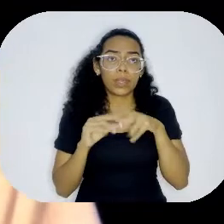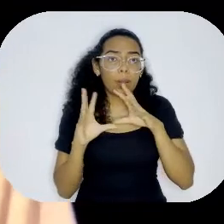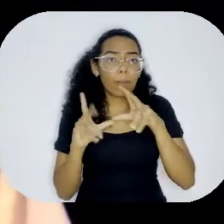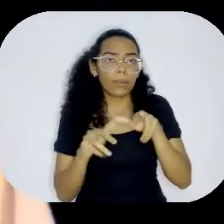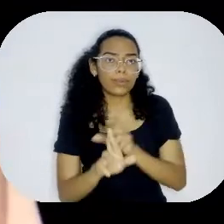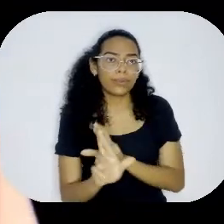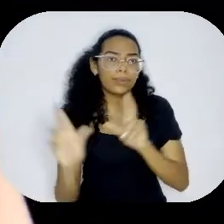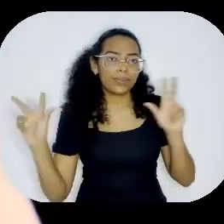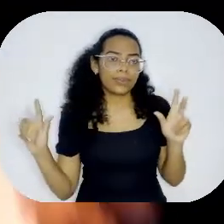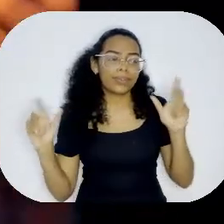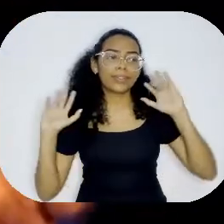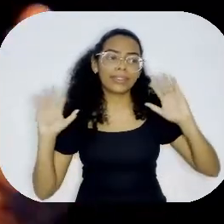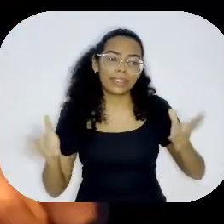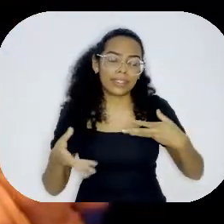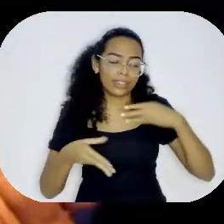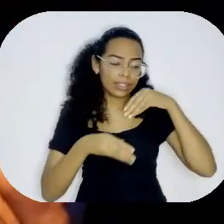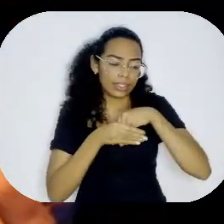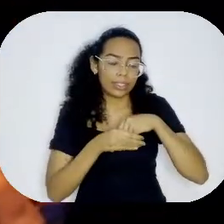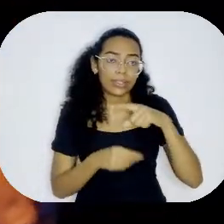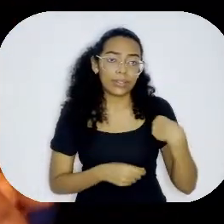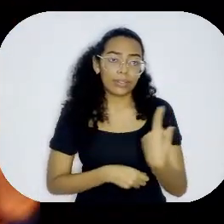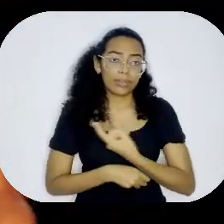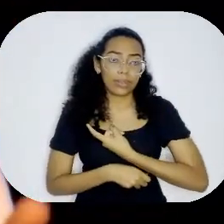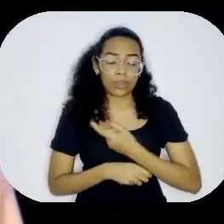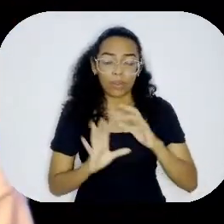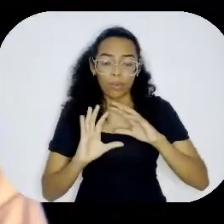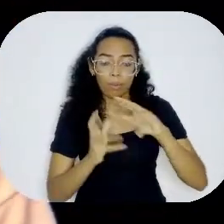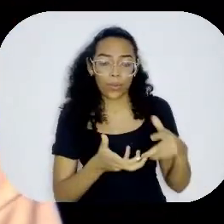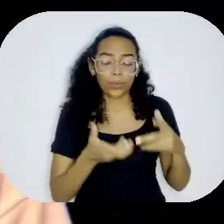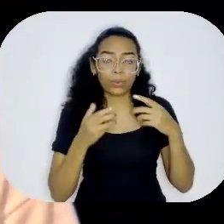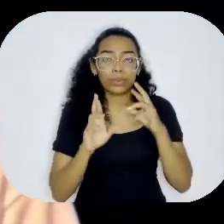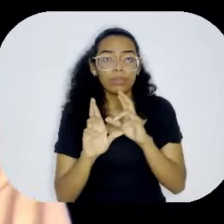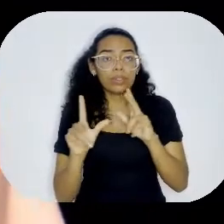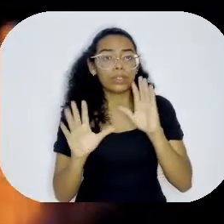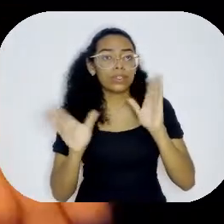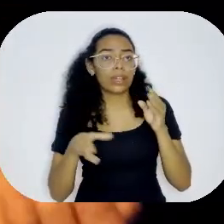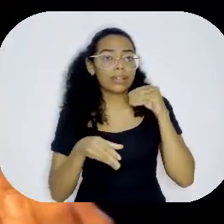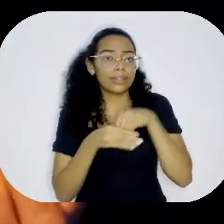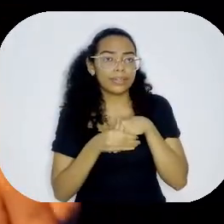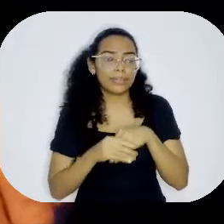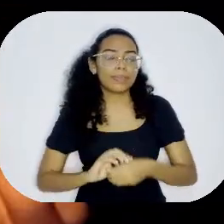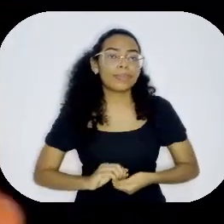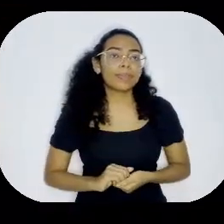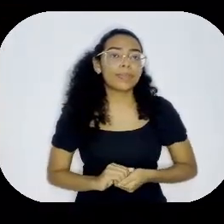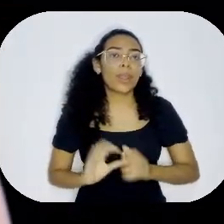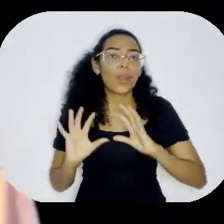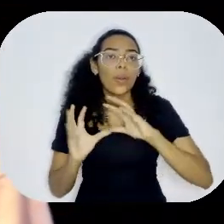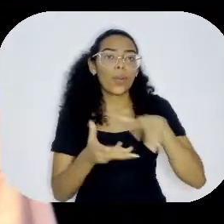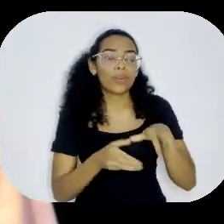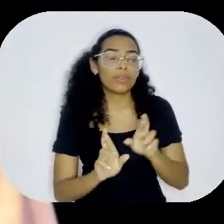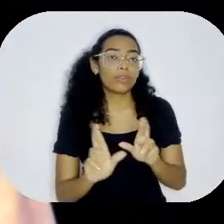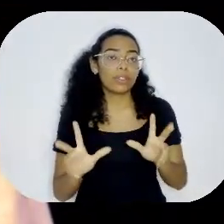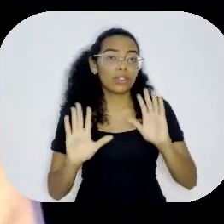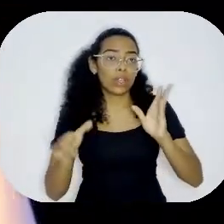e sempre será. Esse mundo diferente já está dentro da gente. Esse mundo diferente.